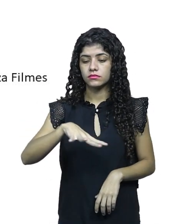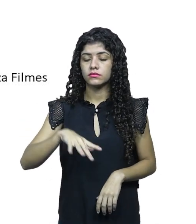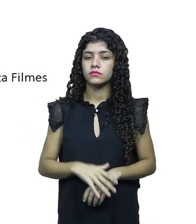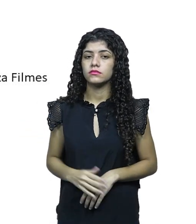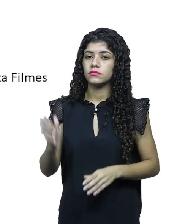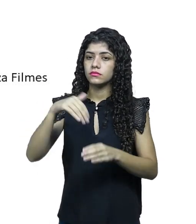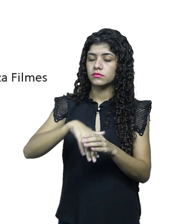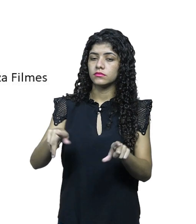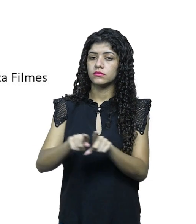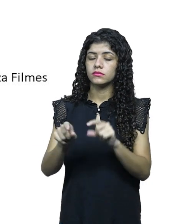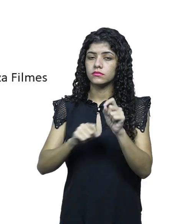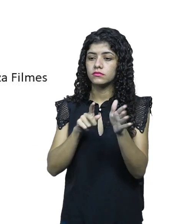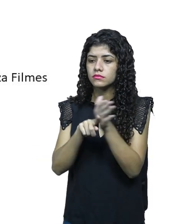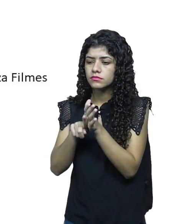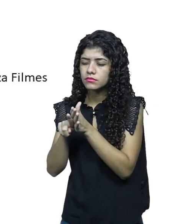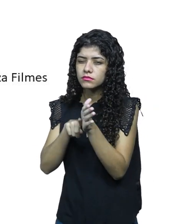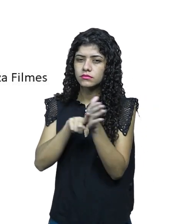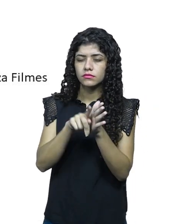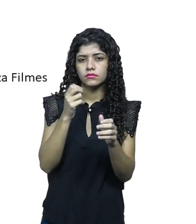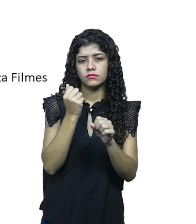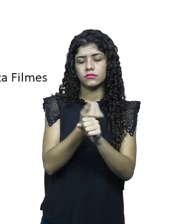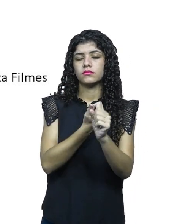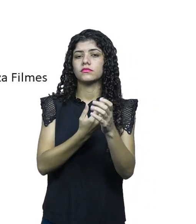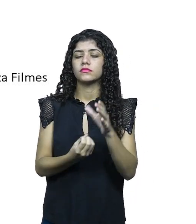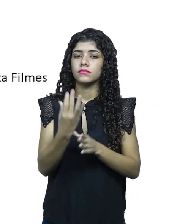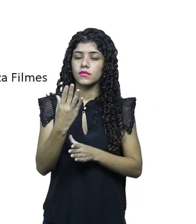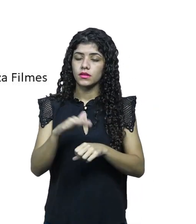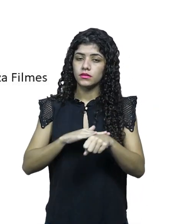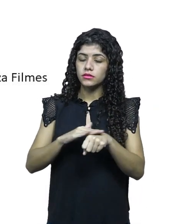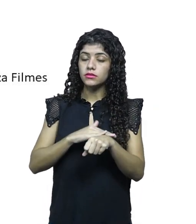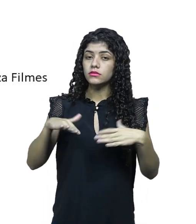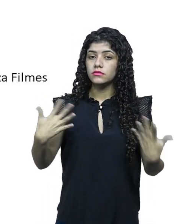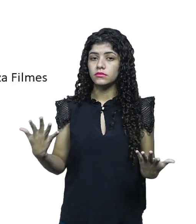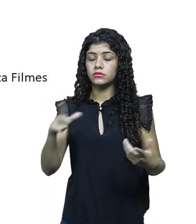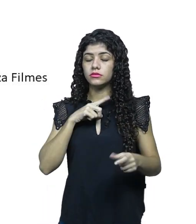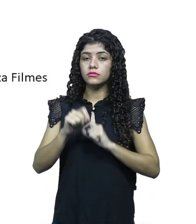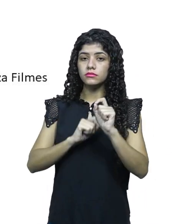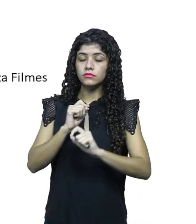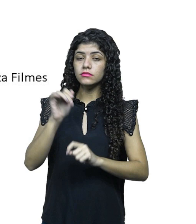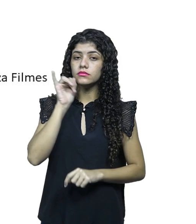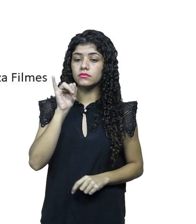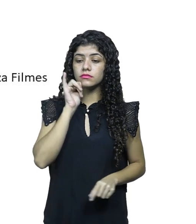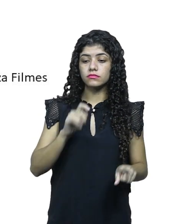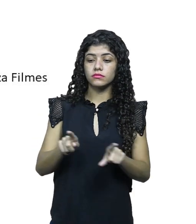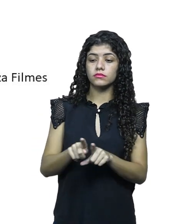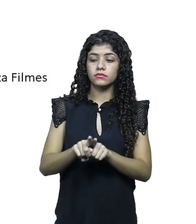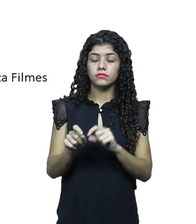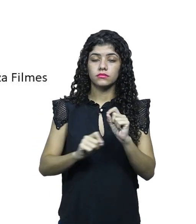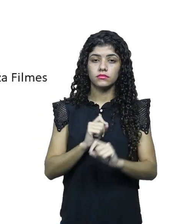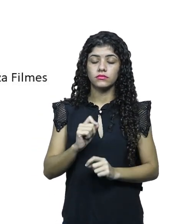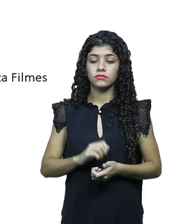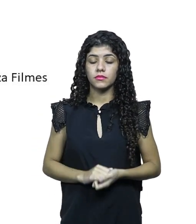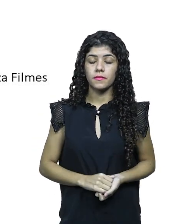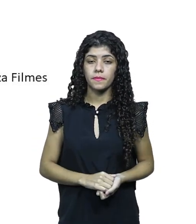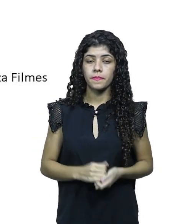no universo dessas regionalidades. Isso entra muito também no trabalho de pesquisa para construir